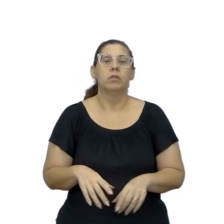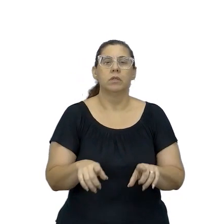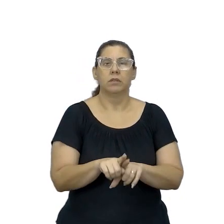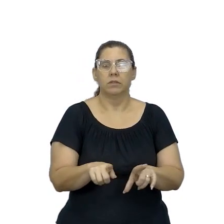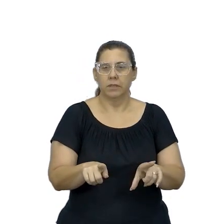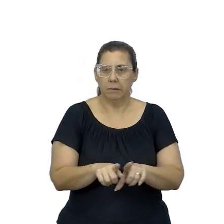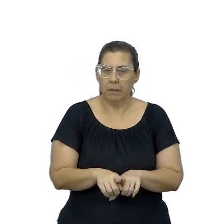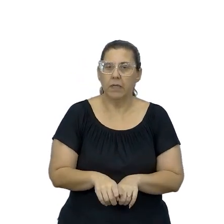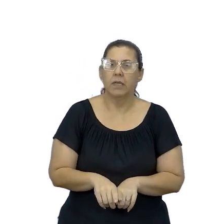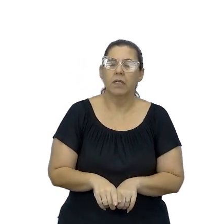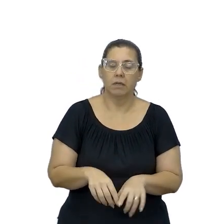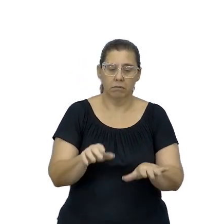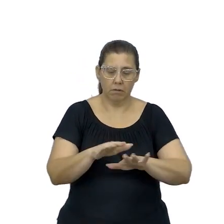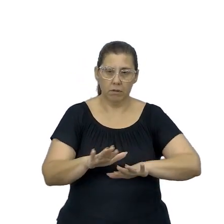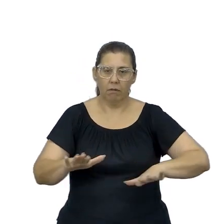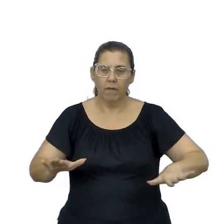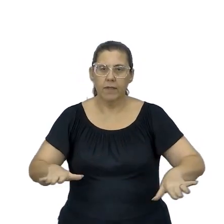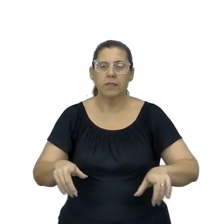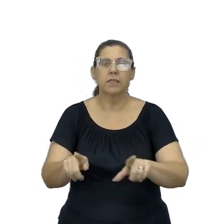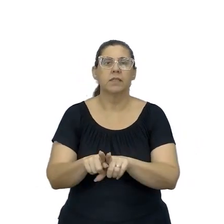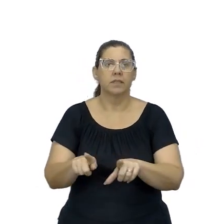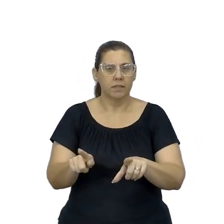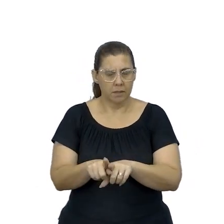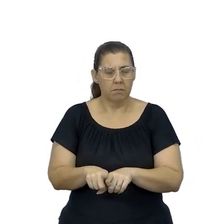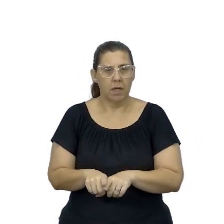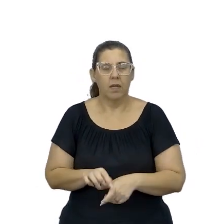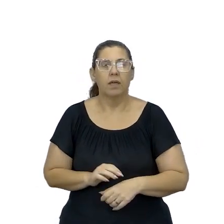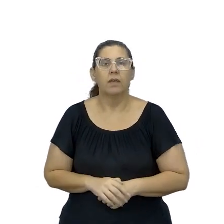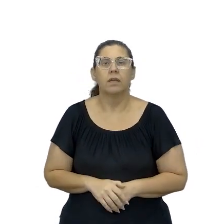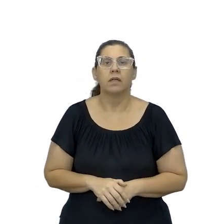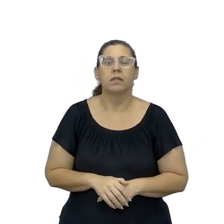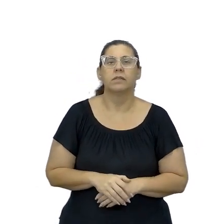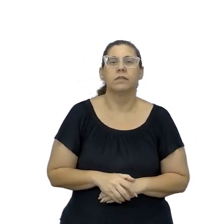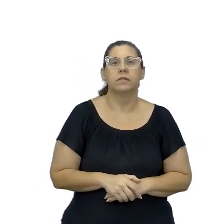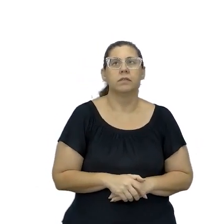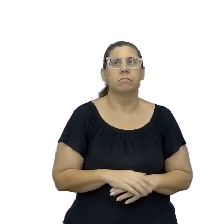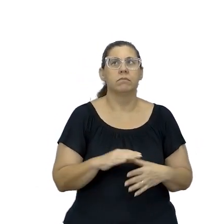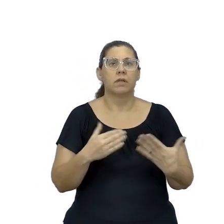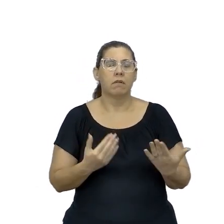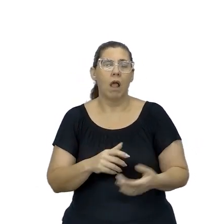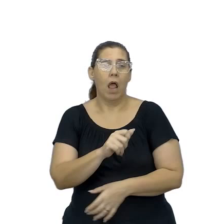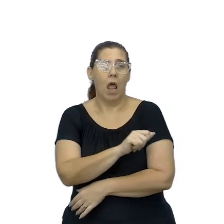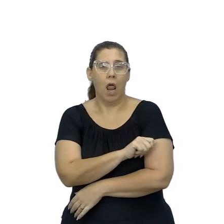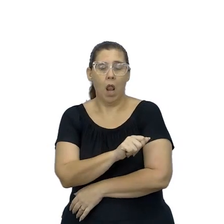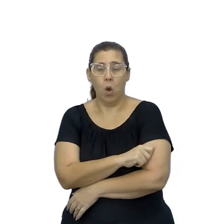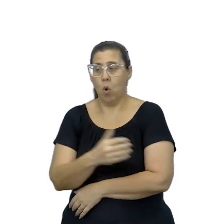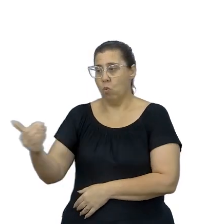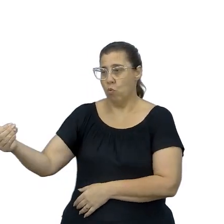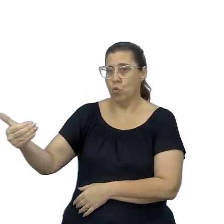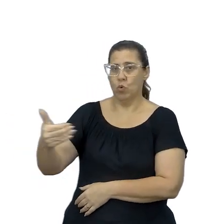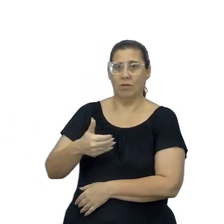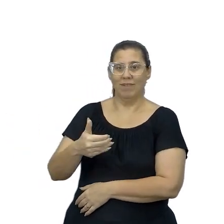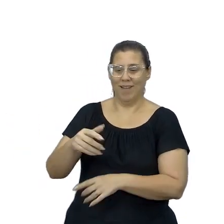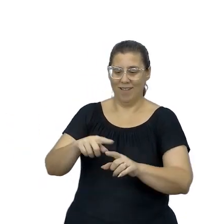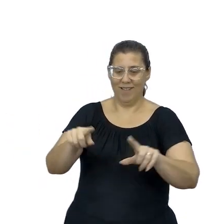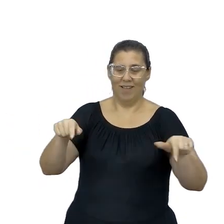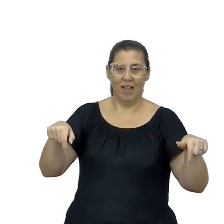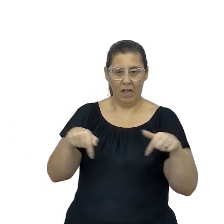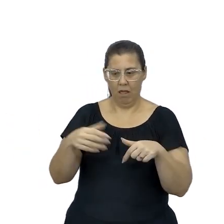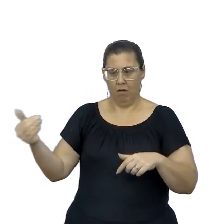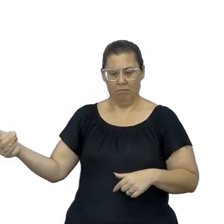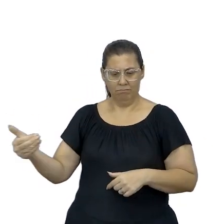dos jovens, das crianças, também faz com que eles cheguem na nossa sala de aula com